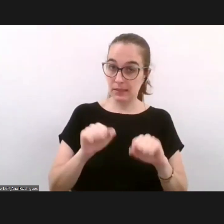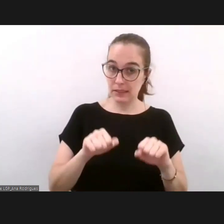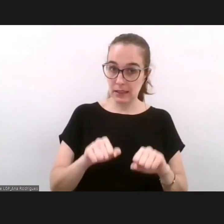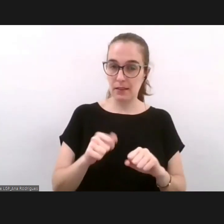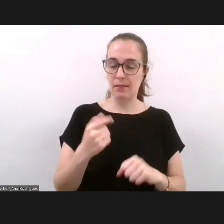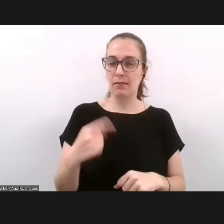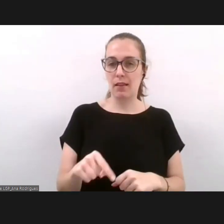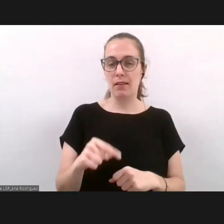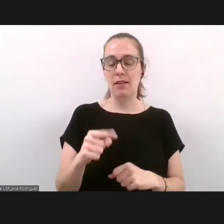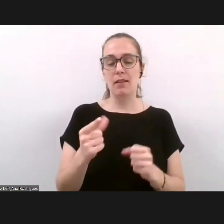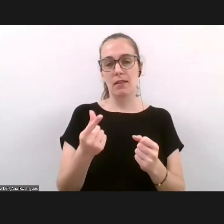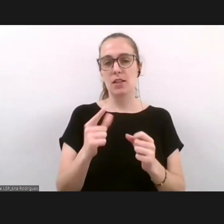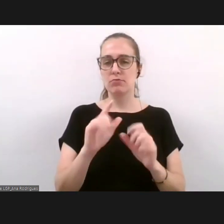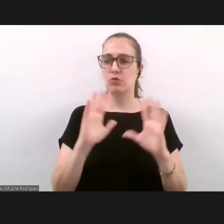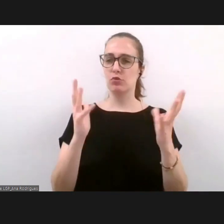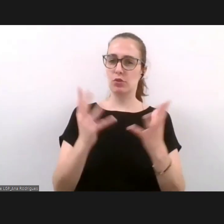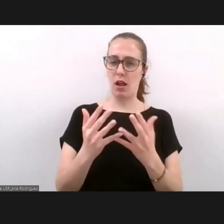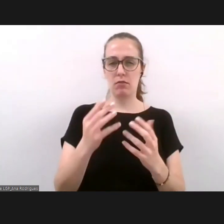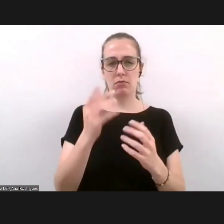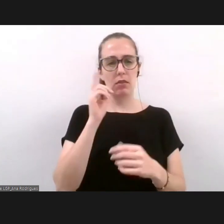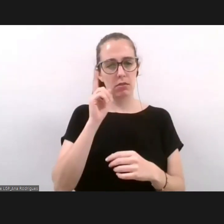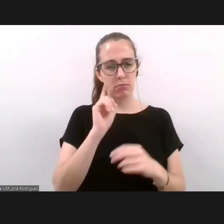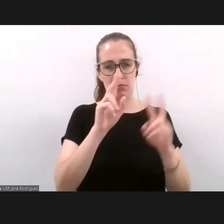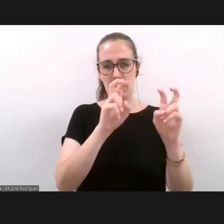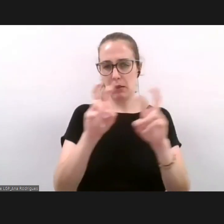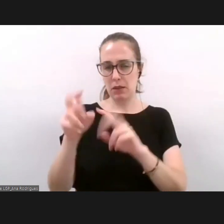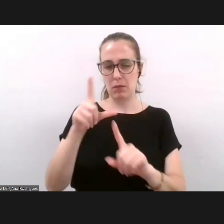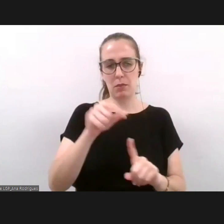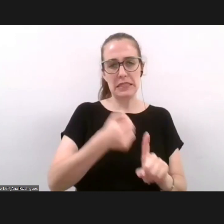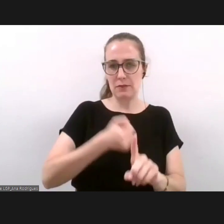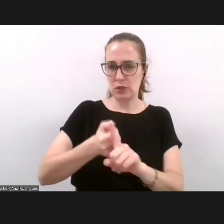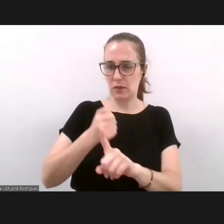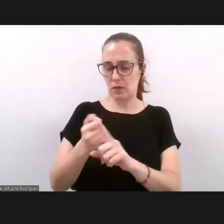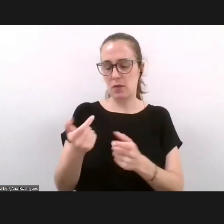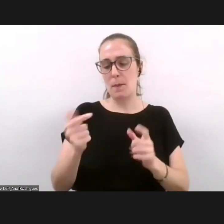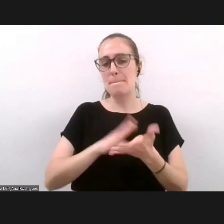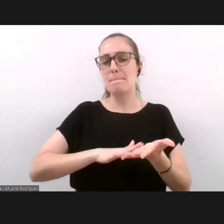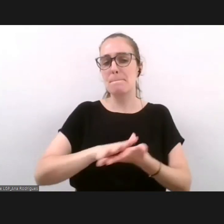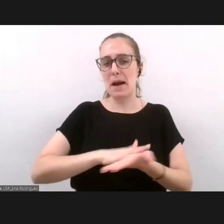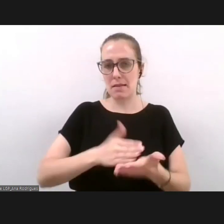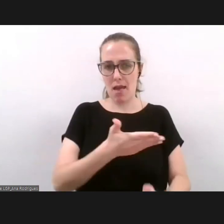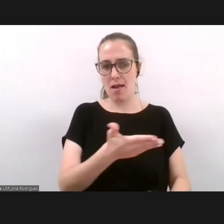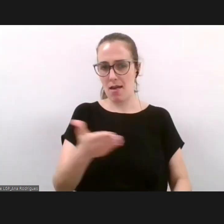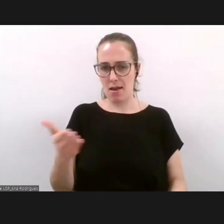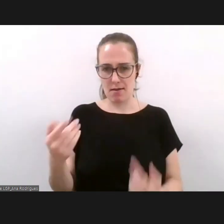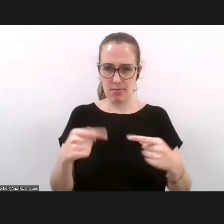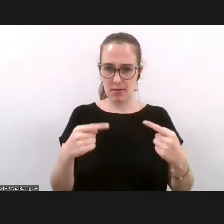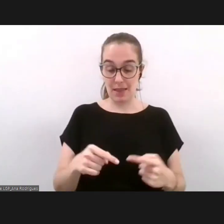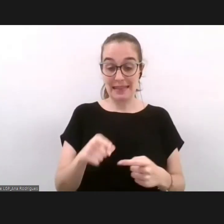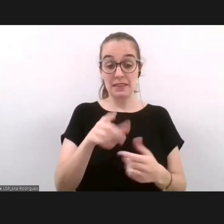uma parte muito significativa dos desafios mais importantes para todos